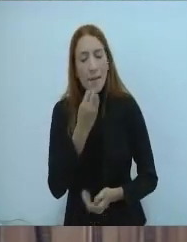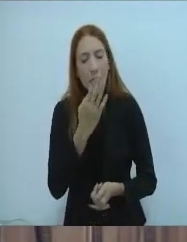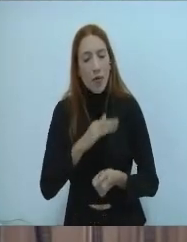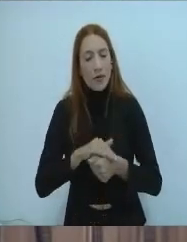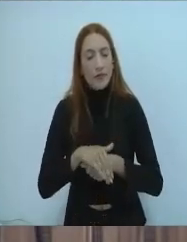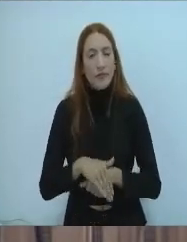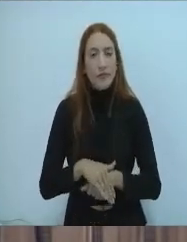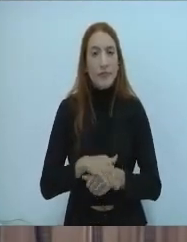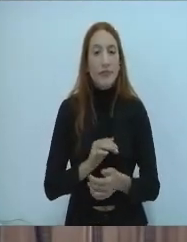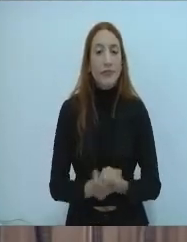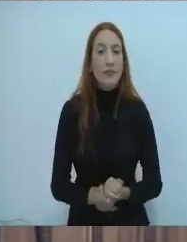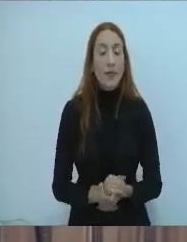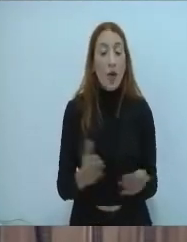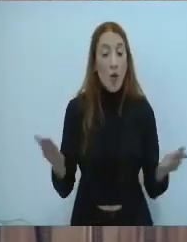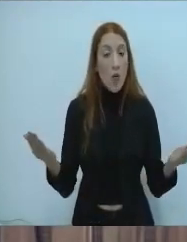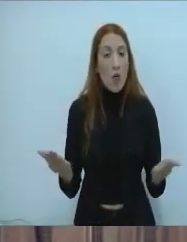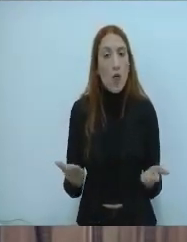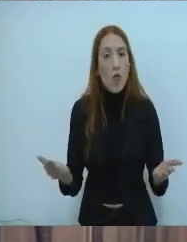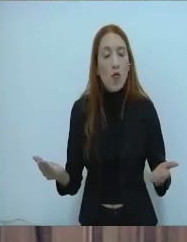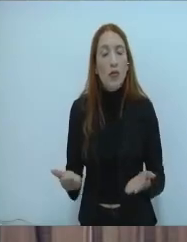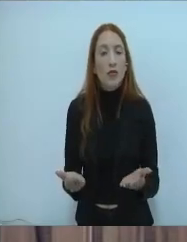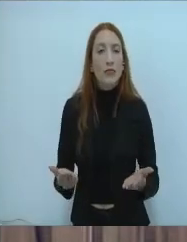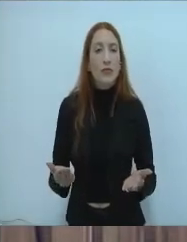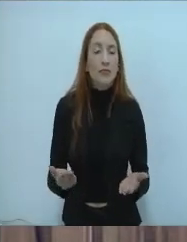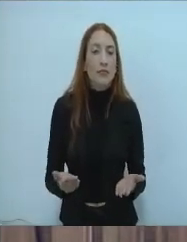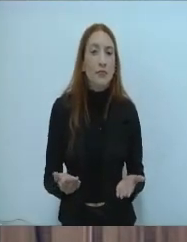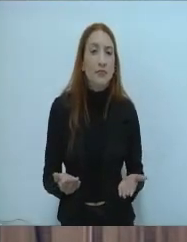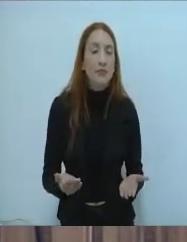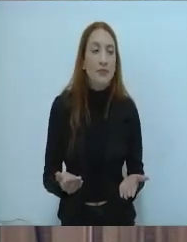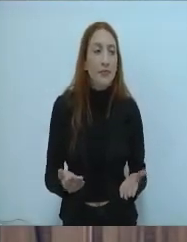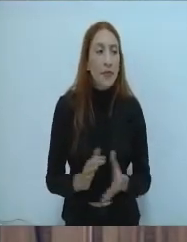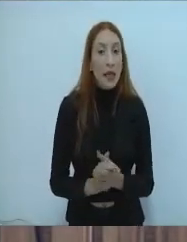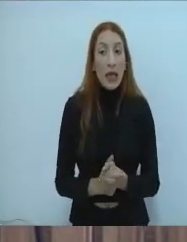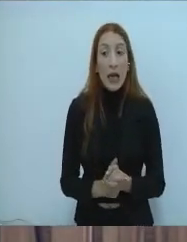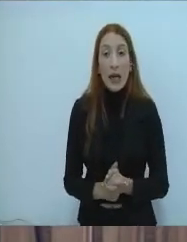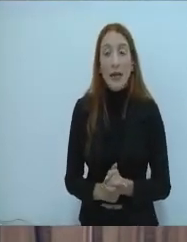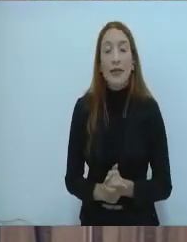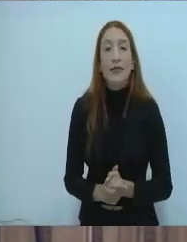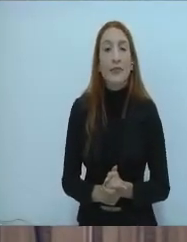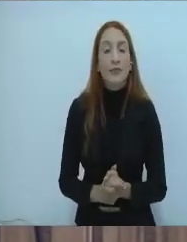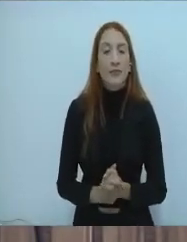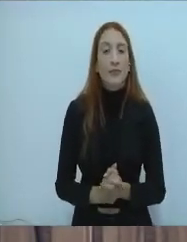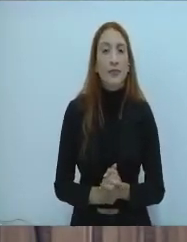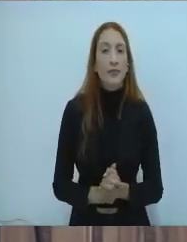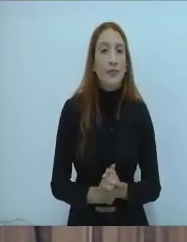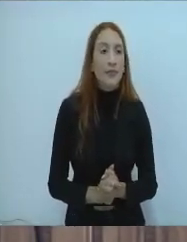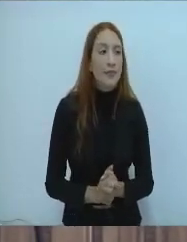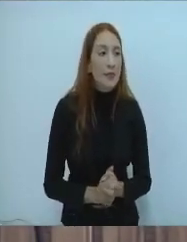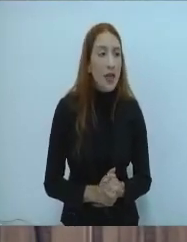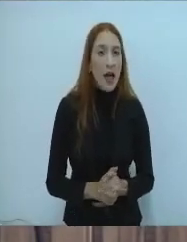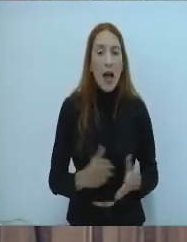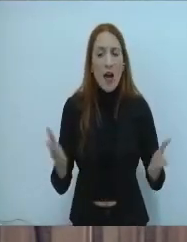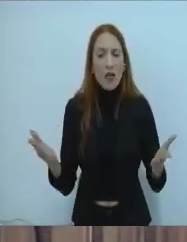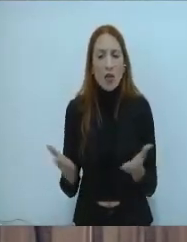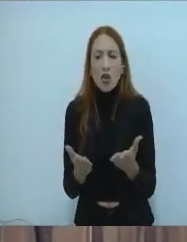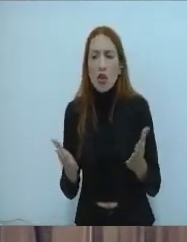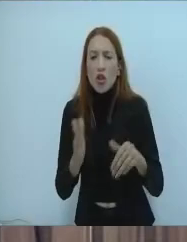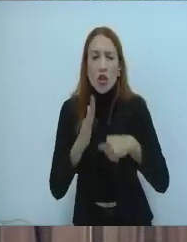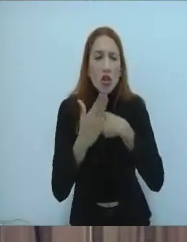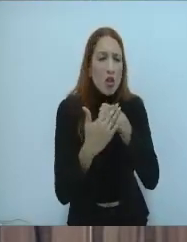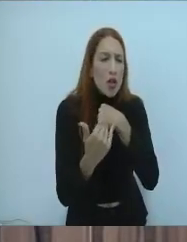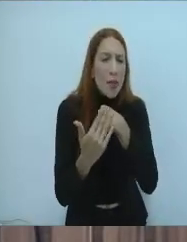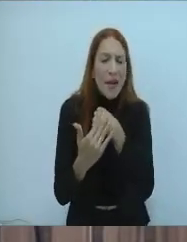quero aqui hoje reunir ao invés de criticar de